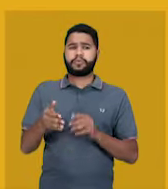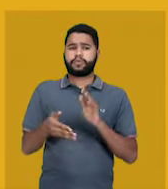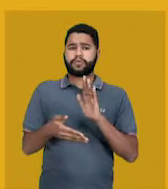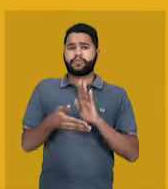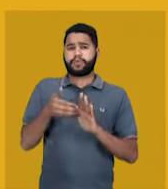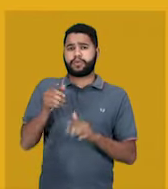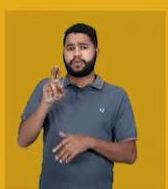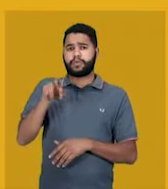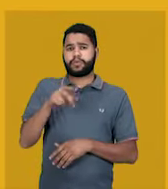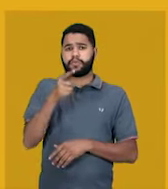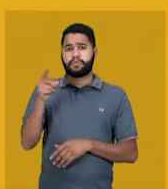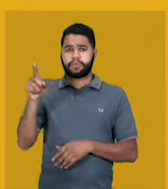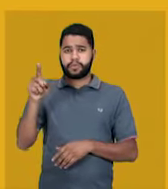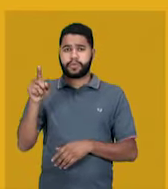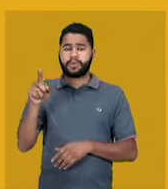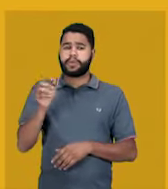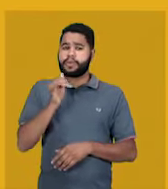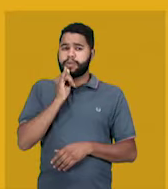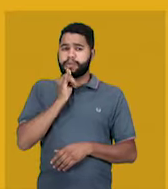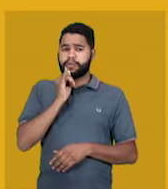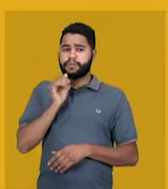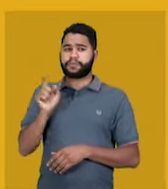π, então vai dar